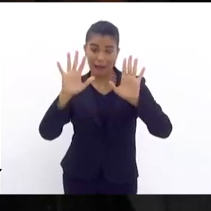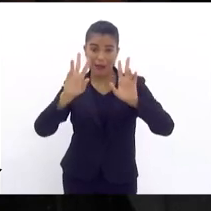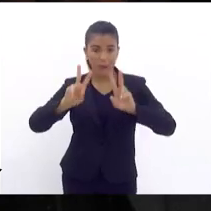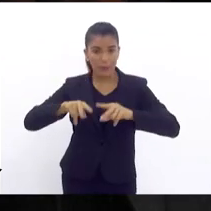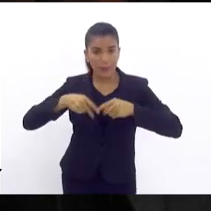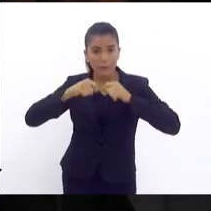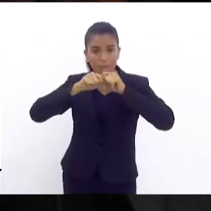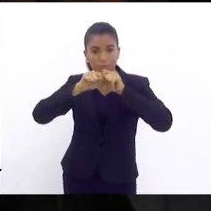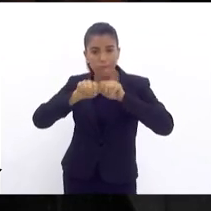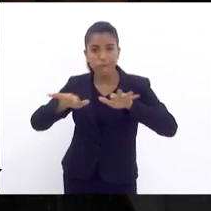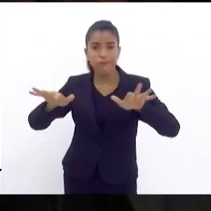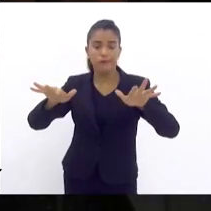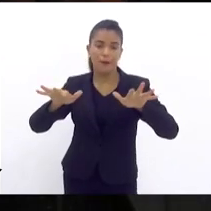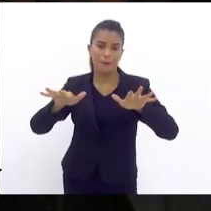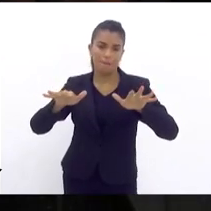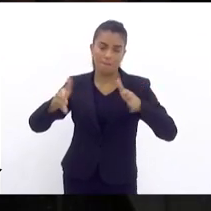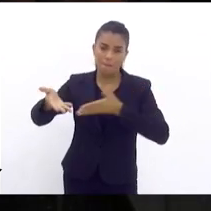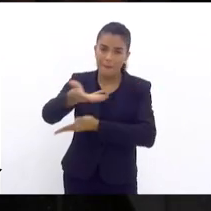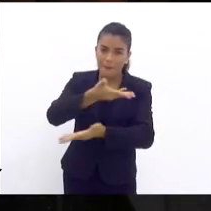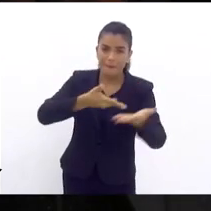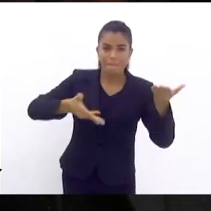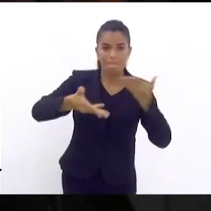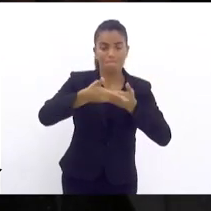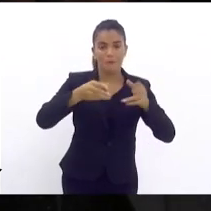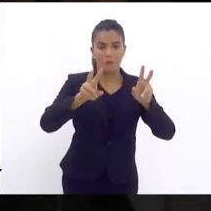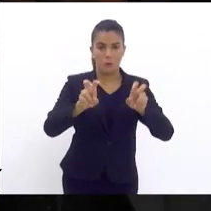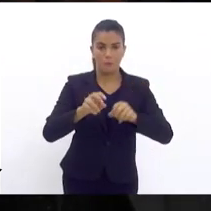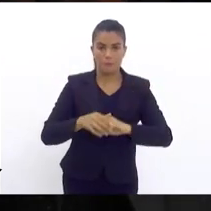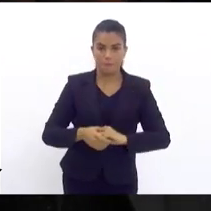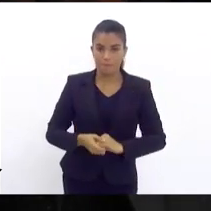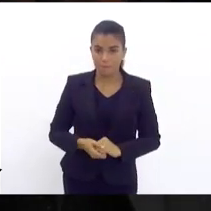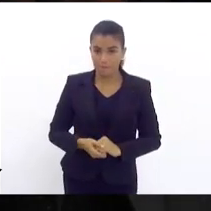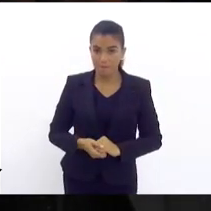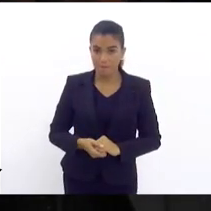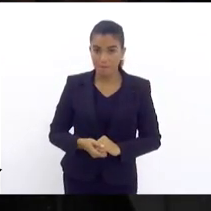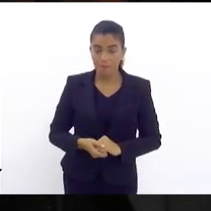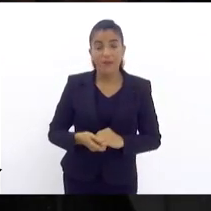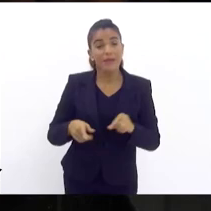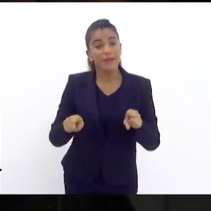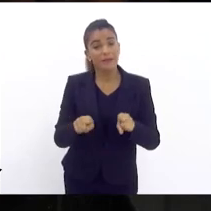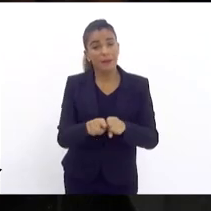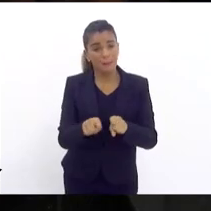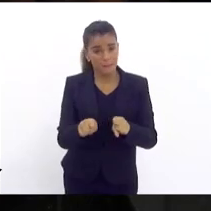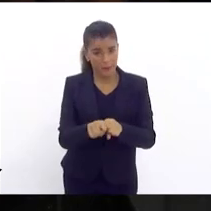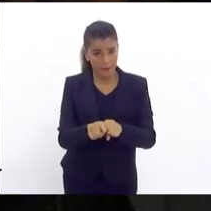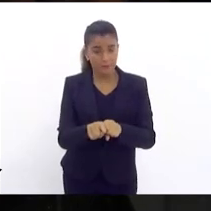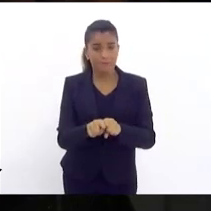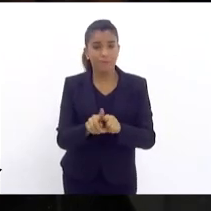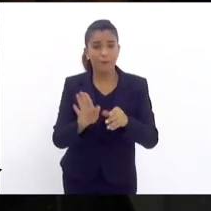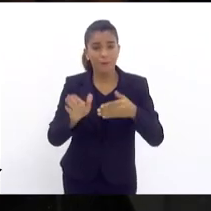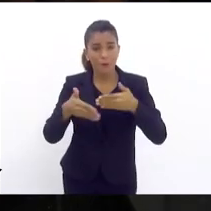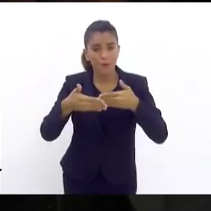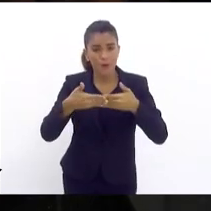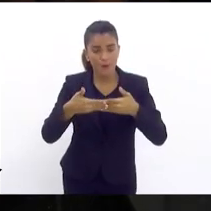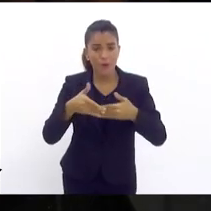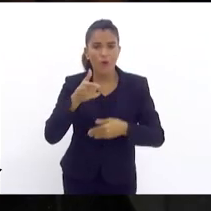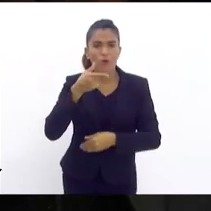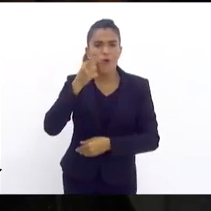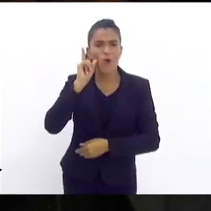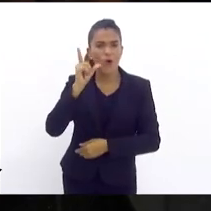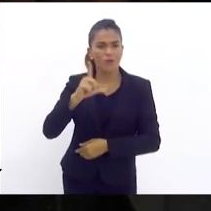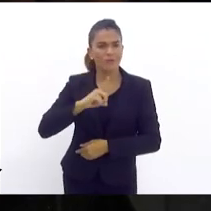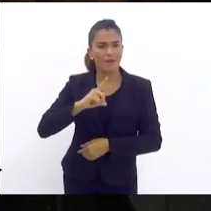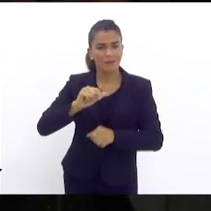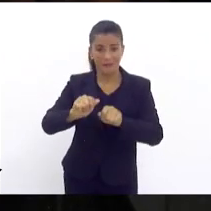toda toda essa questão e finalmente seu presente onde tivemos aqui